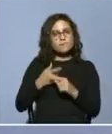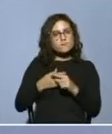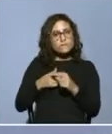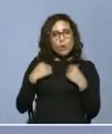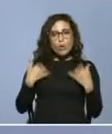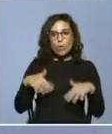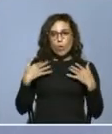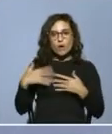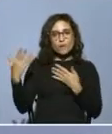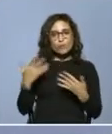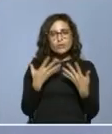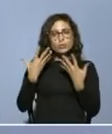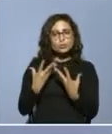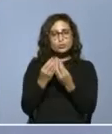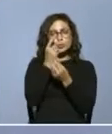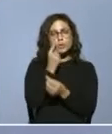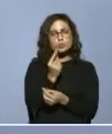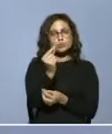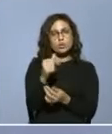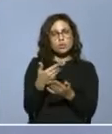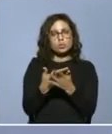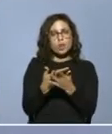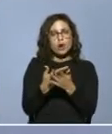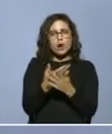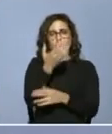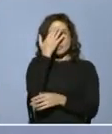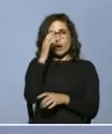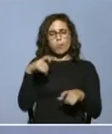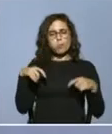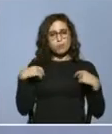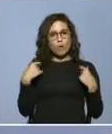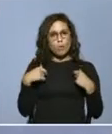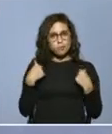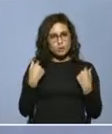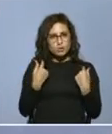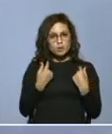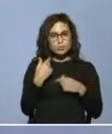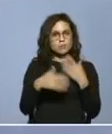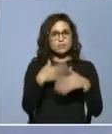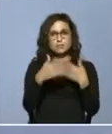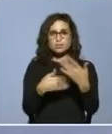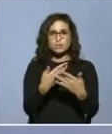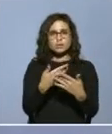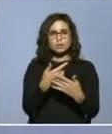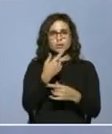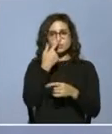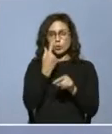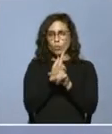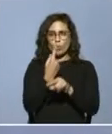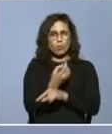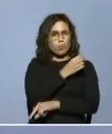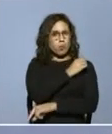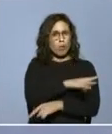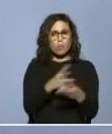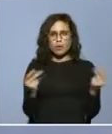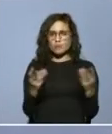convida a ir mais longe, a ultrapassar as nossas capacidades e as realidades pobres, materiais, em